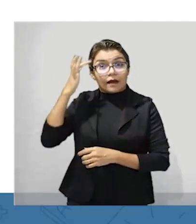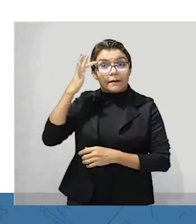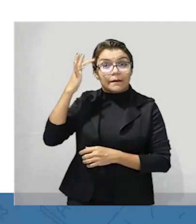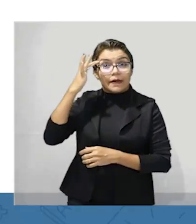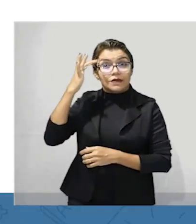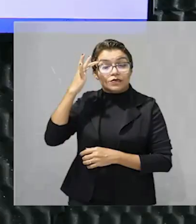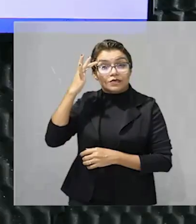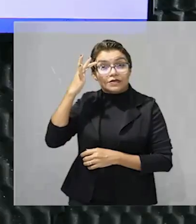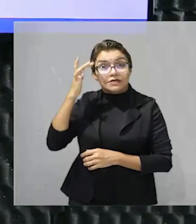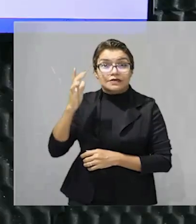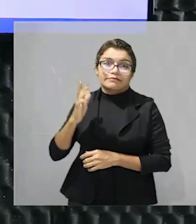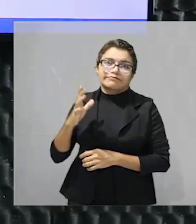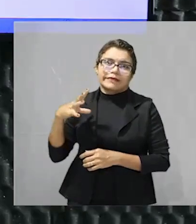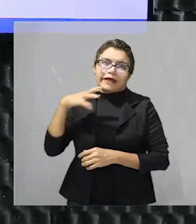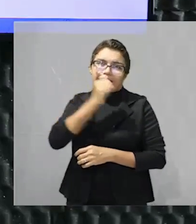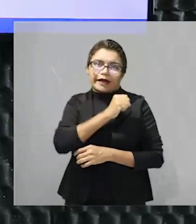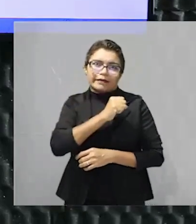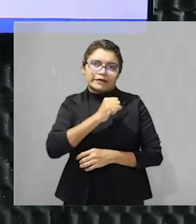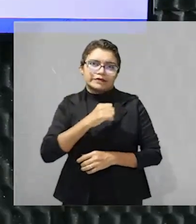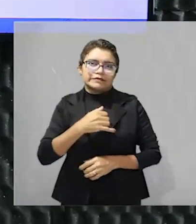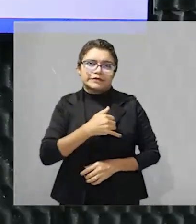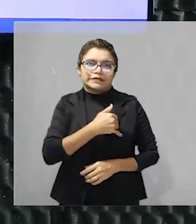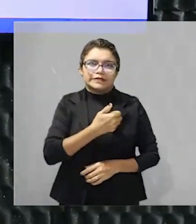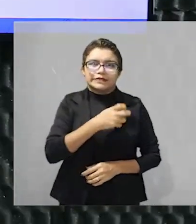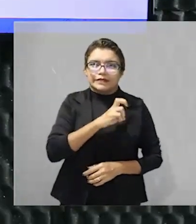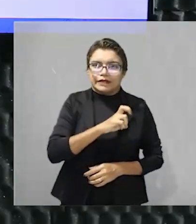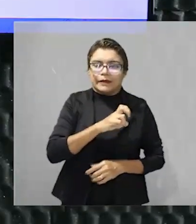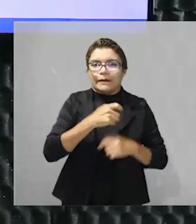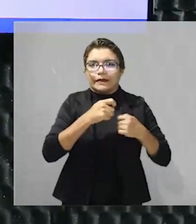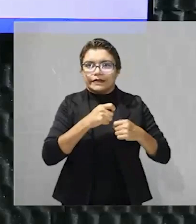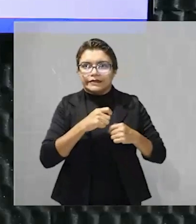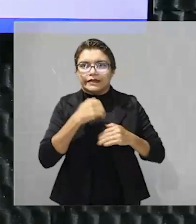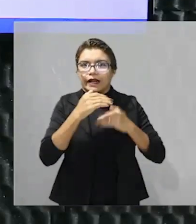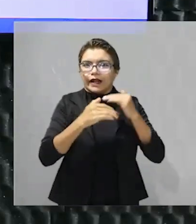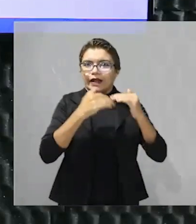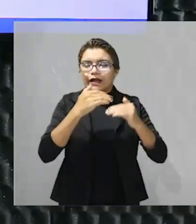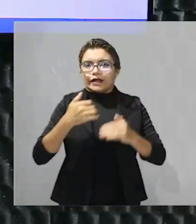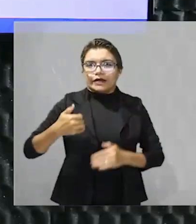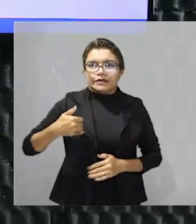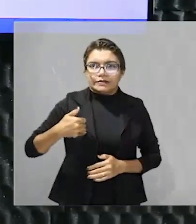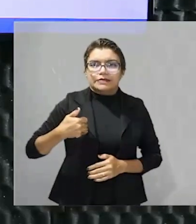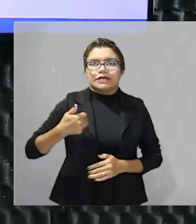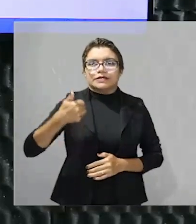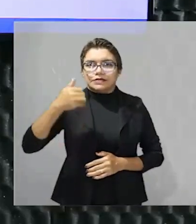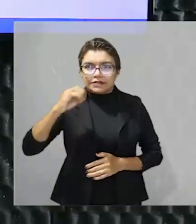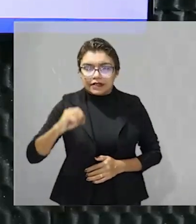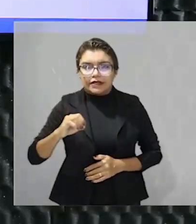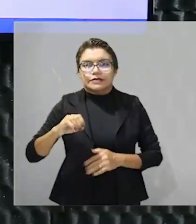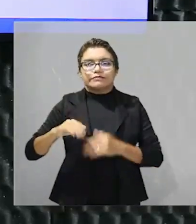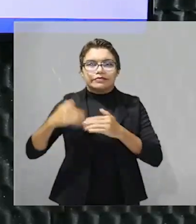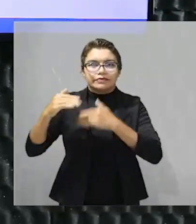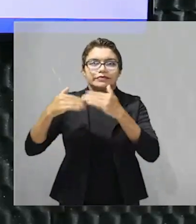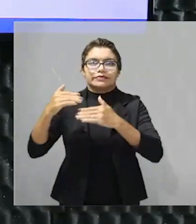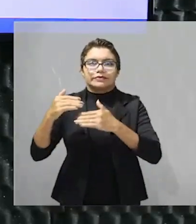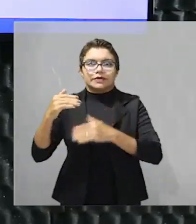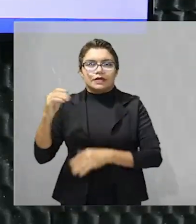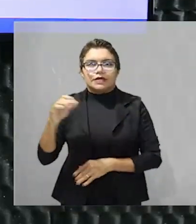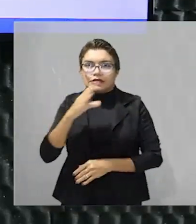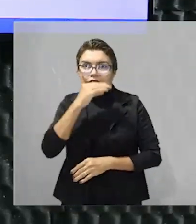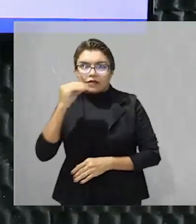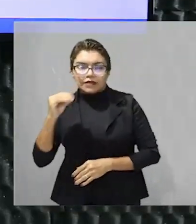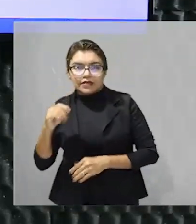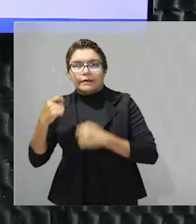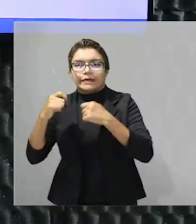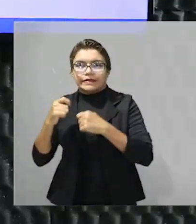precocemente. Com 5, menino grande, com 10, mais maduro, adolescente, ser adulto. Sempre